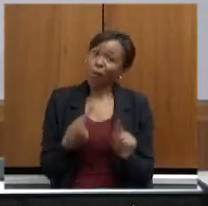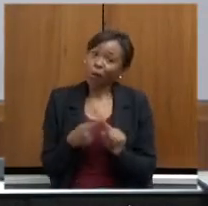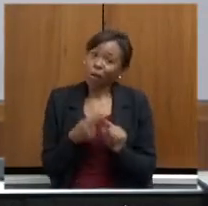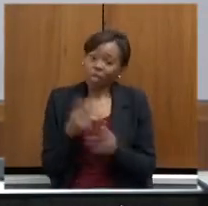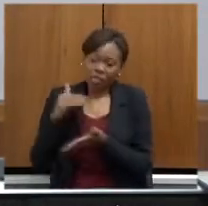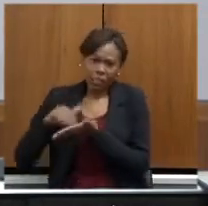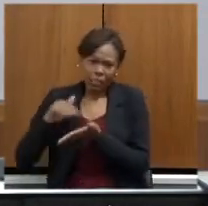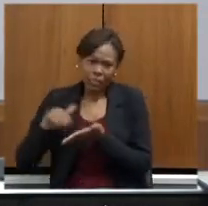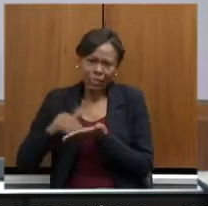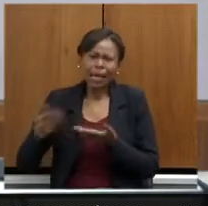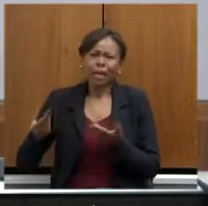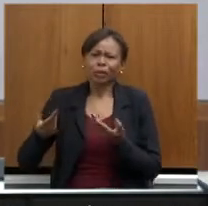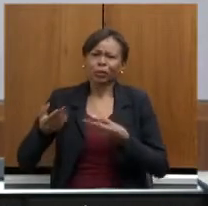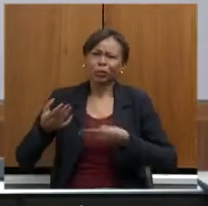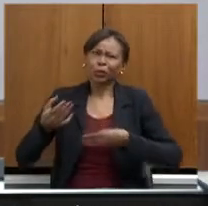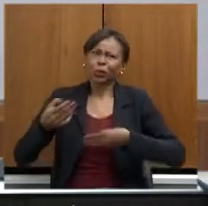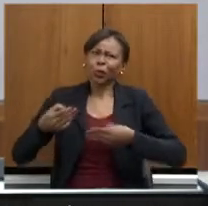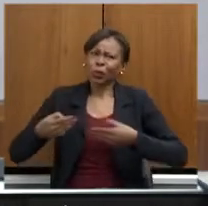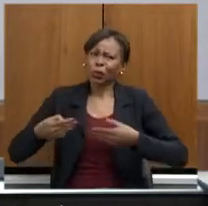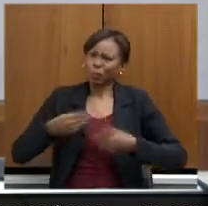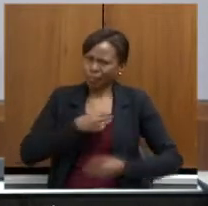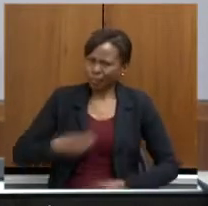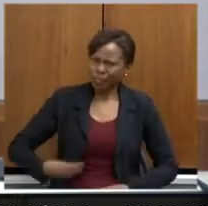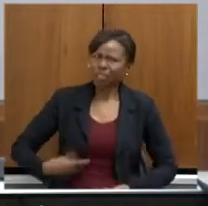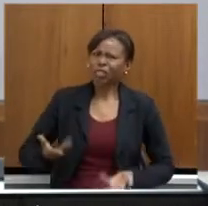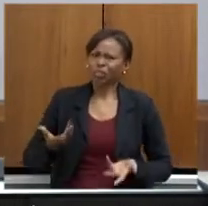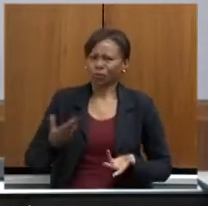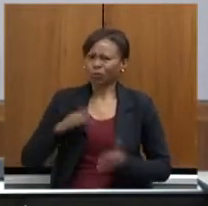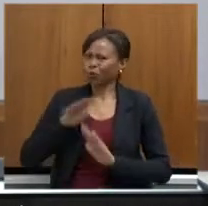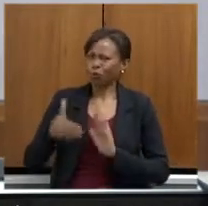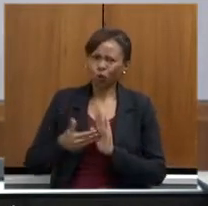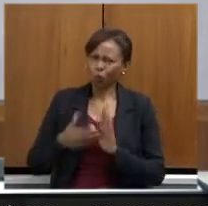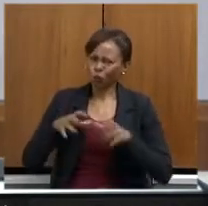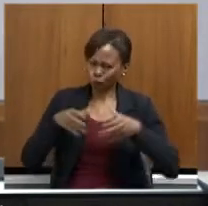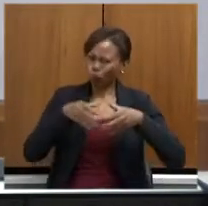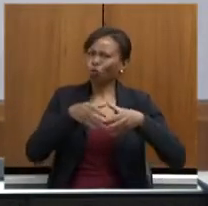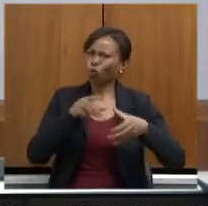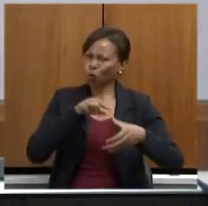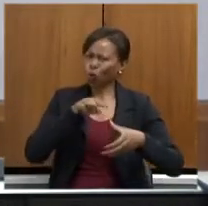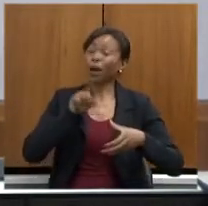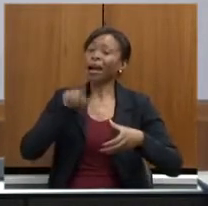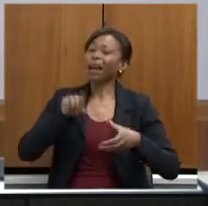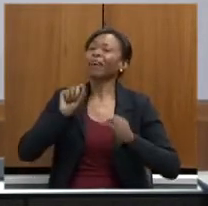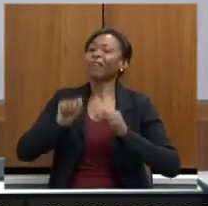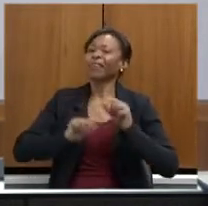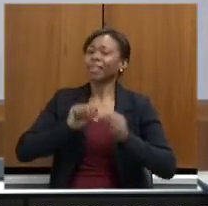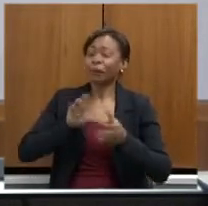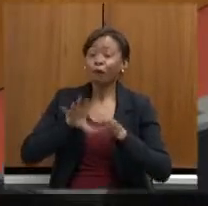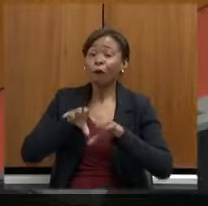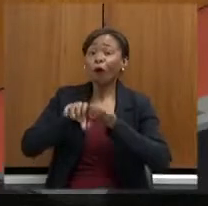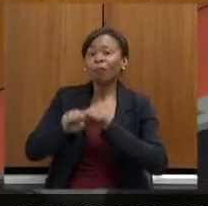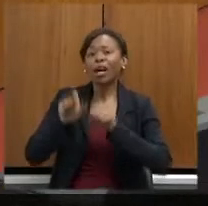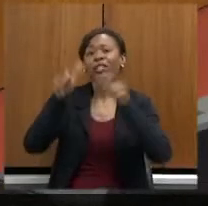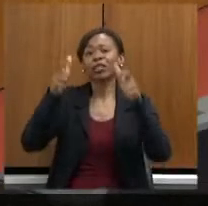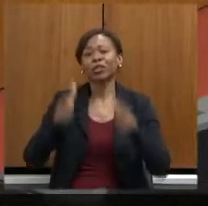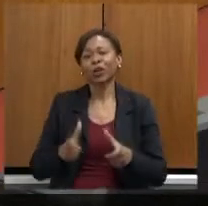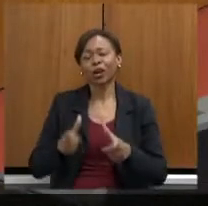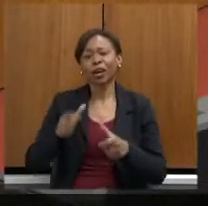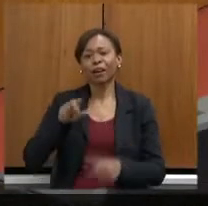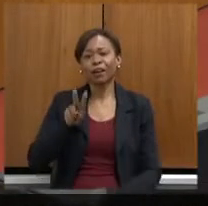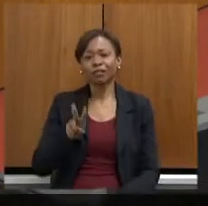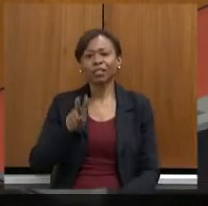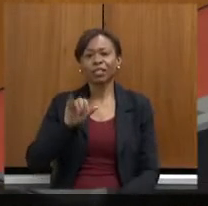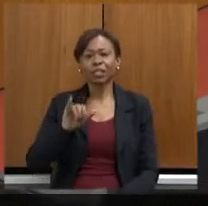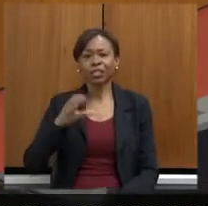pessoas ligadas que custou tem certeza da sua equipe tem várias pessoas que são formadas Viçosa E então eu não poderia deixar